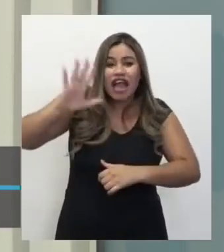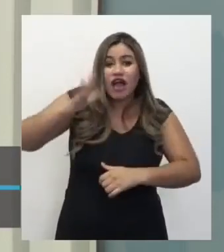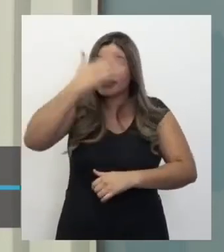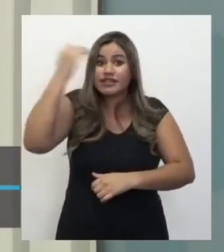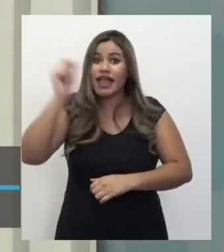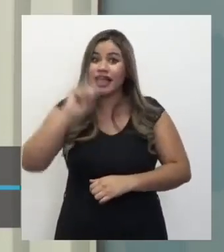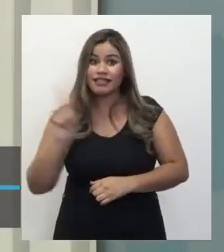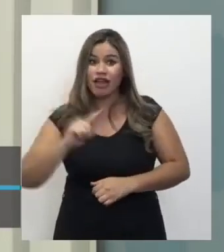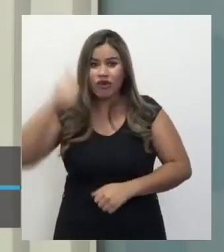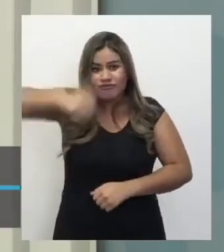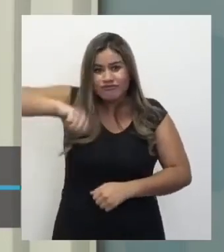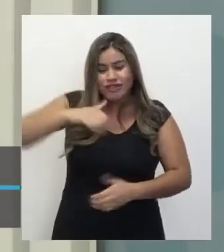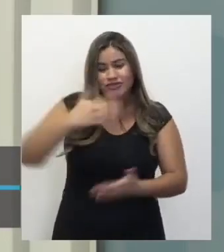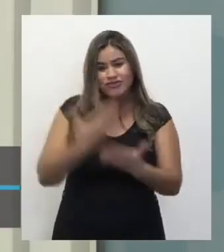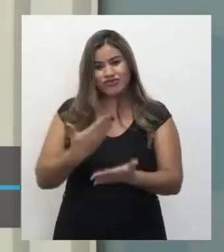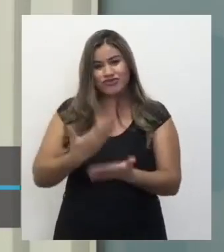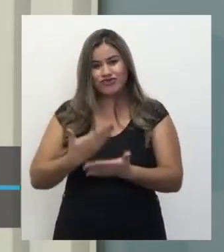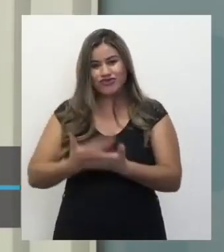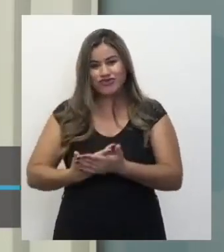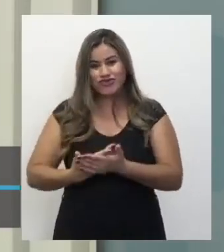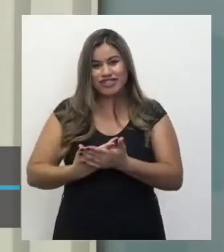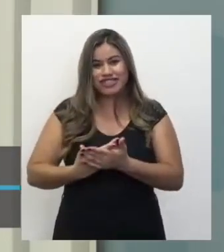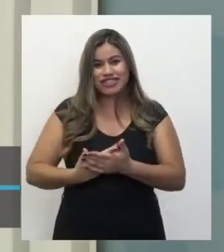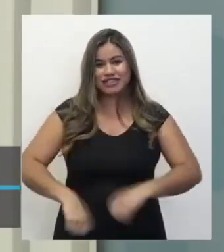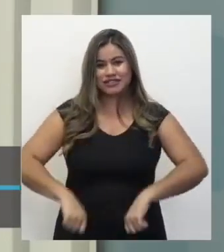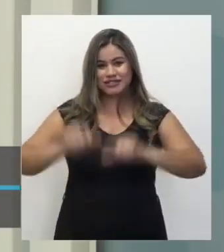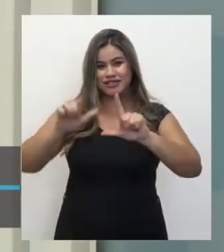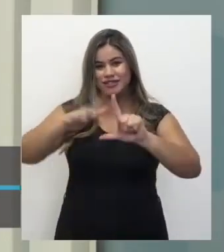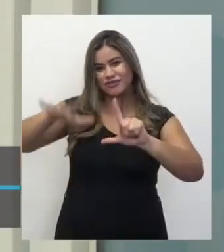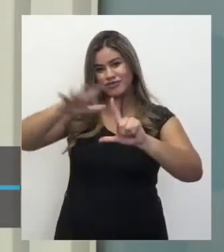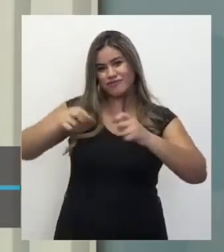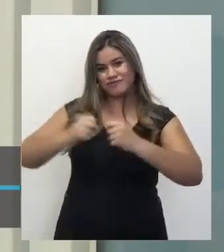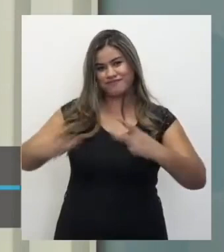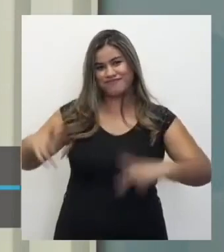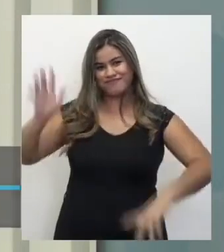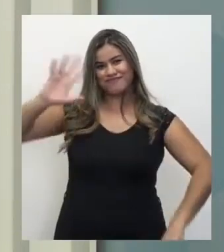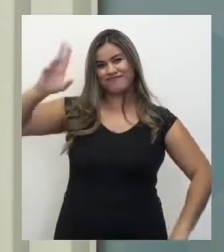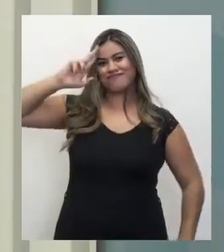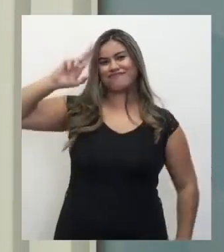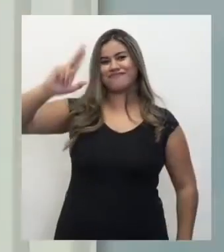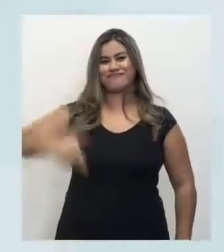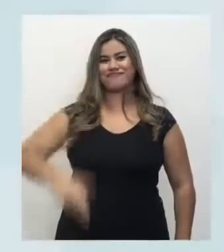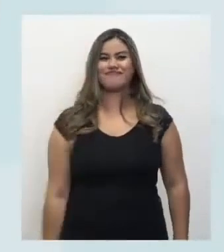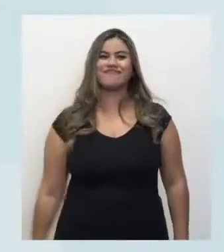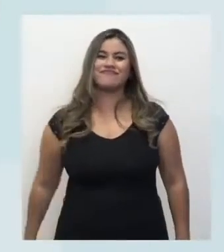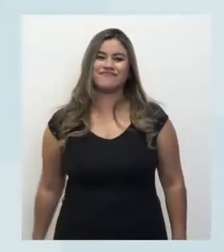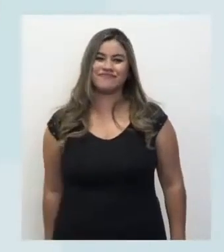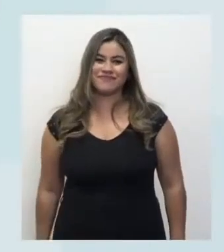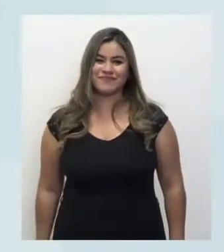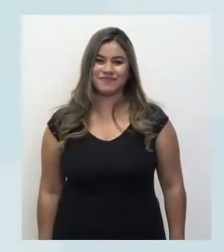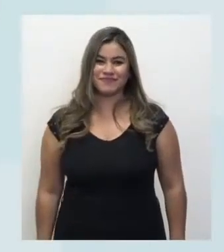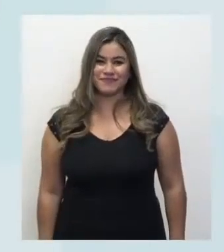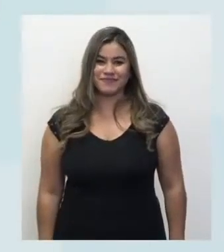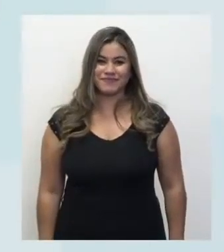fazer a avaliação da nossa aula, tá aí o link e o QR Code. Tchau, tchau. Valeu, um abraço. Tchau, gente.